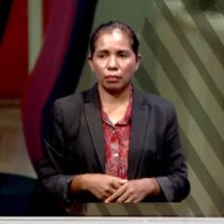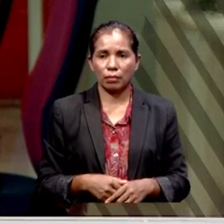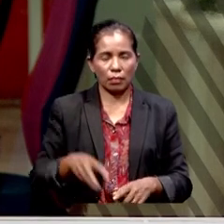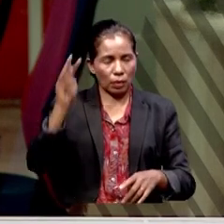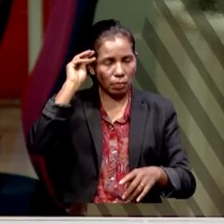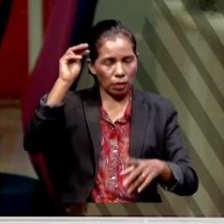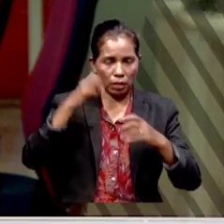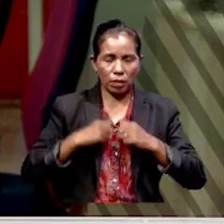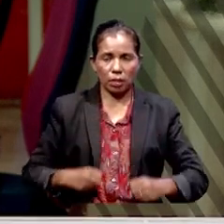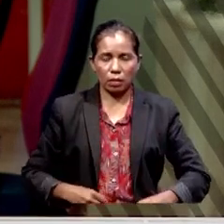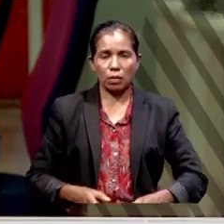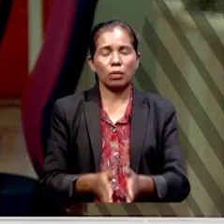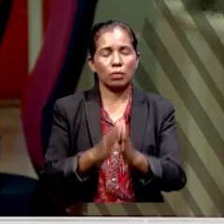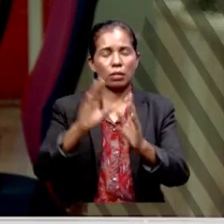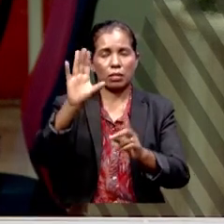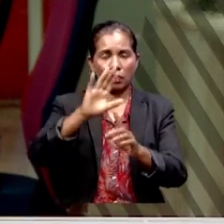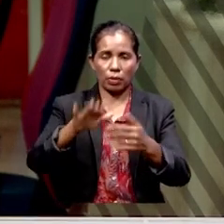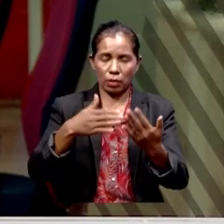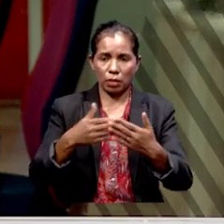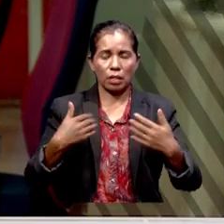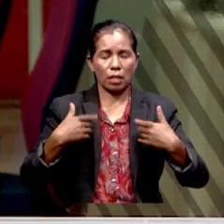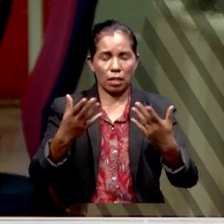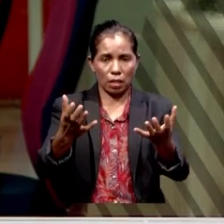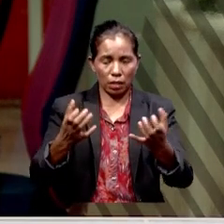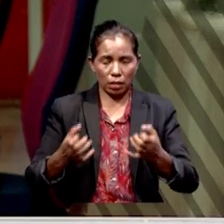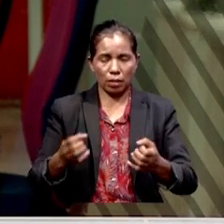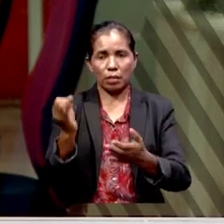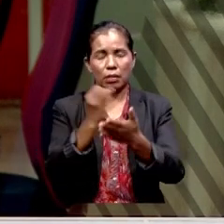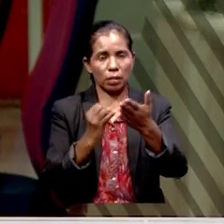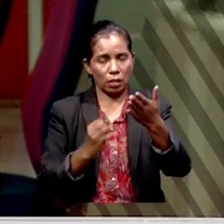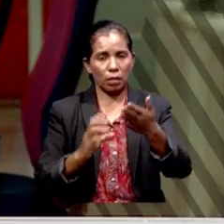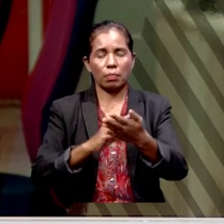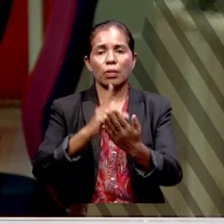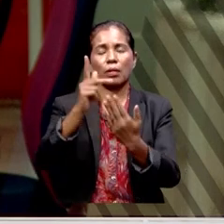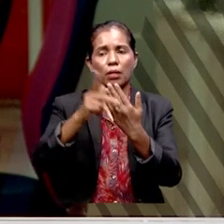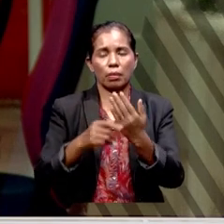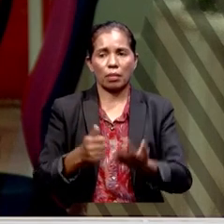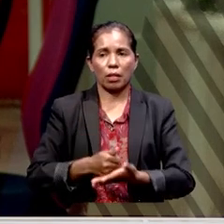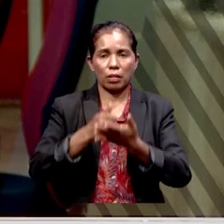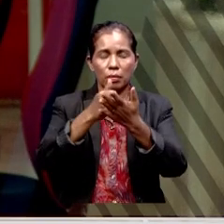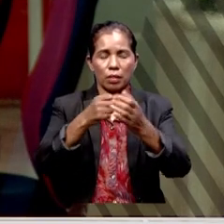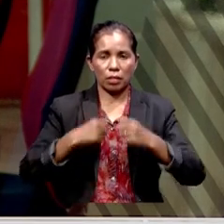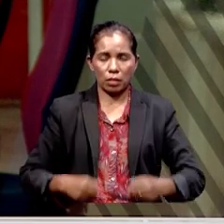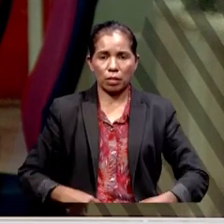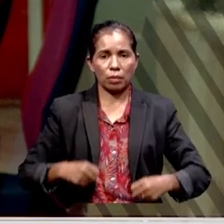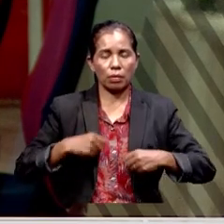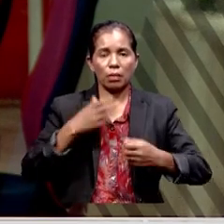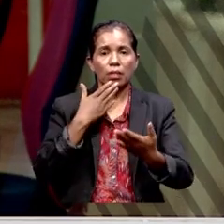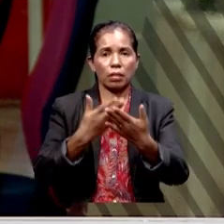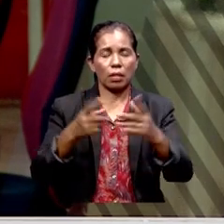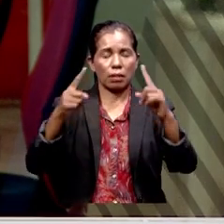Ministra de Saúde, o seu cargo, Sofia Sira, e a Comitimento, onde desenha o programa Sira, no Nebele for Atendimento, Saúde, Nebedia,